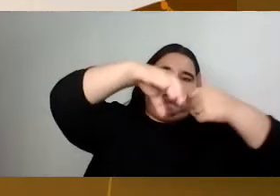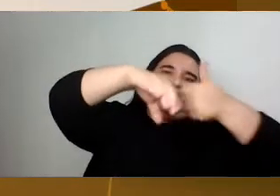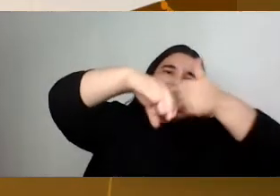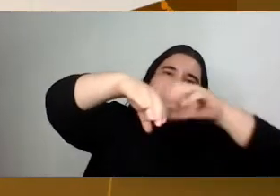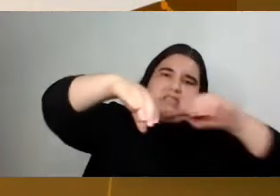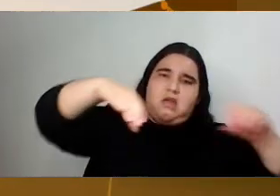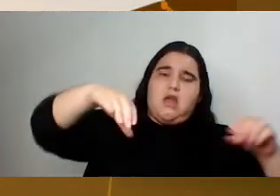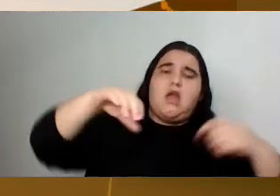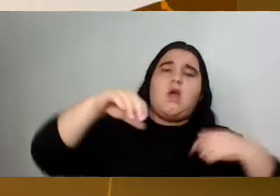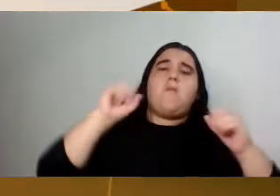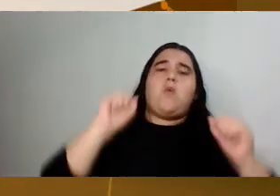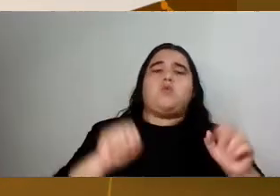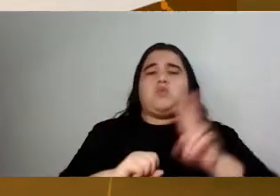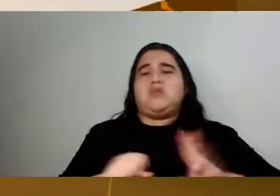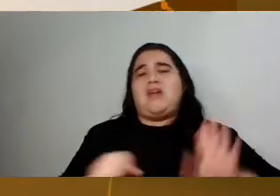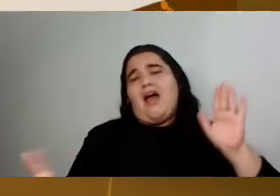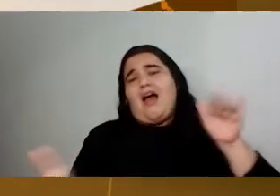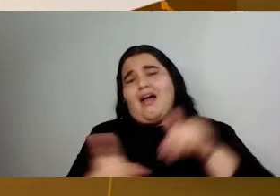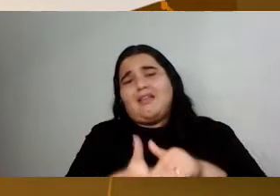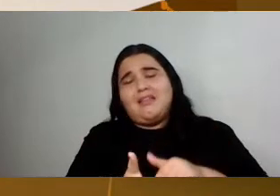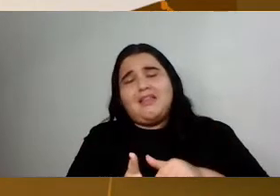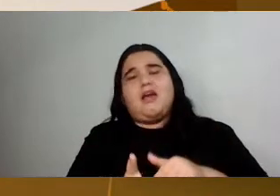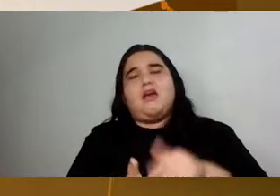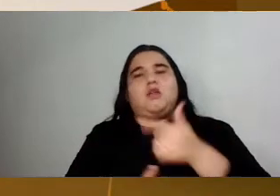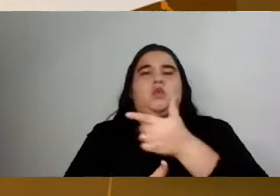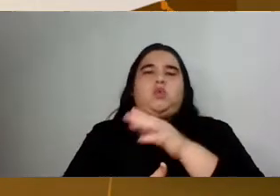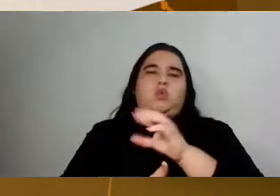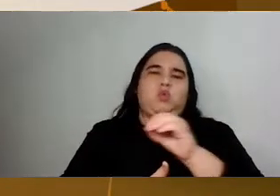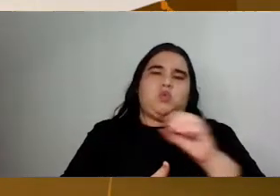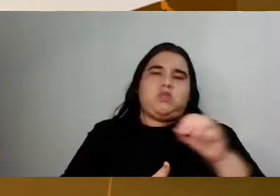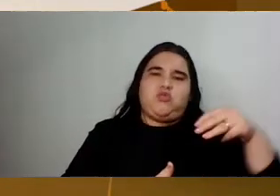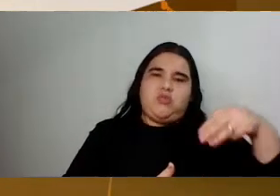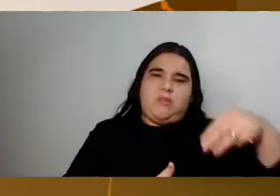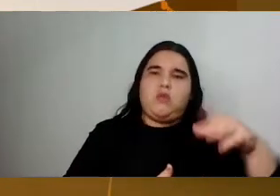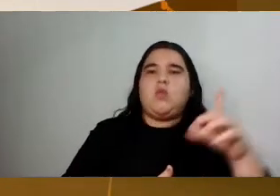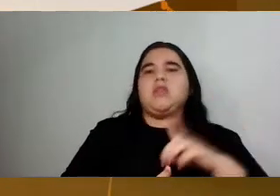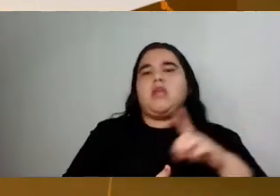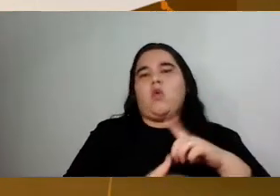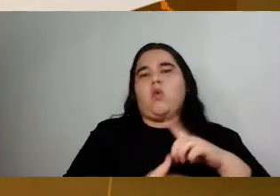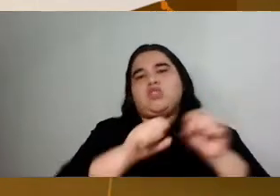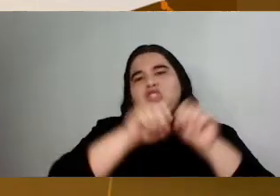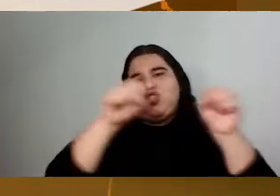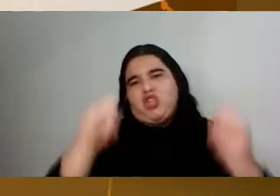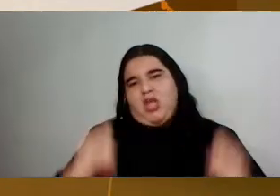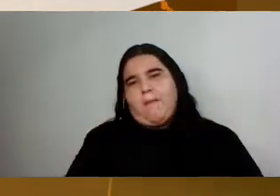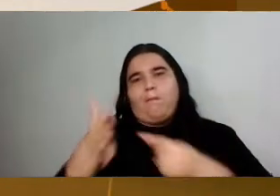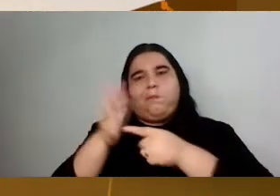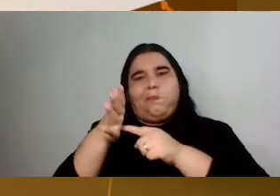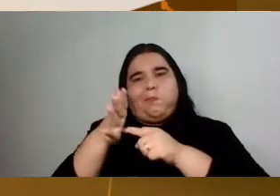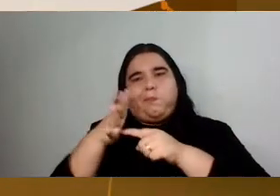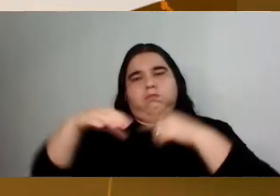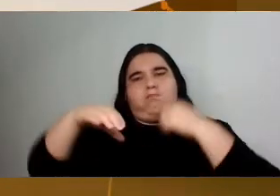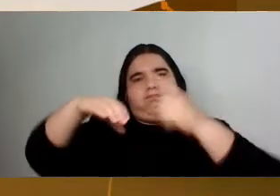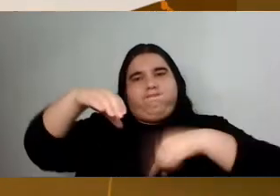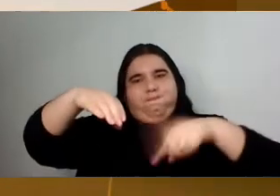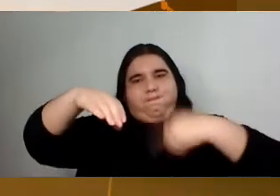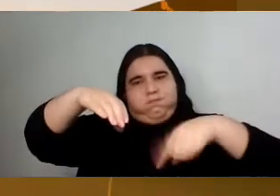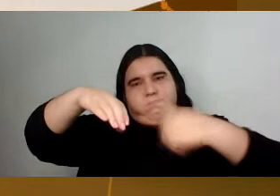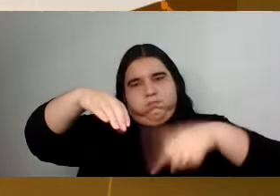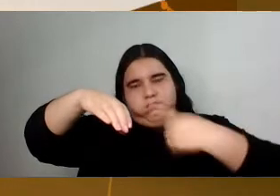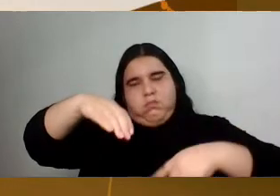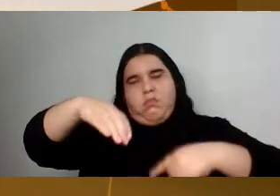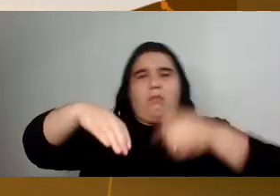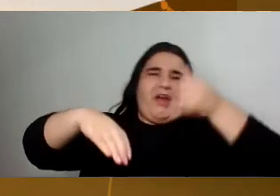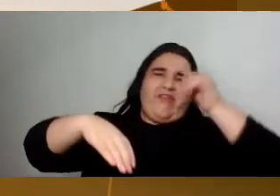até 300 metros. Aqui está o sistema de motor que enrola esses cabos, para as pessoas também terem uma ergonomia melhor no